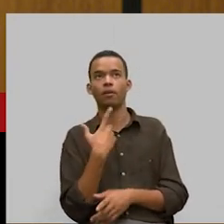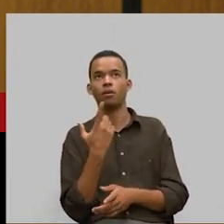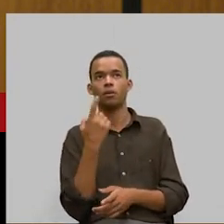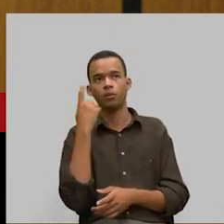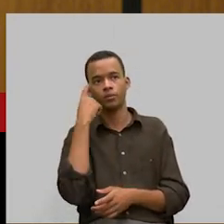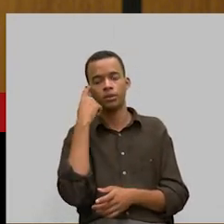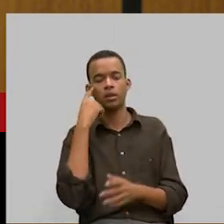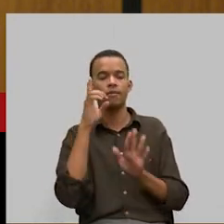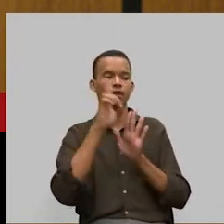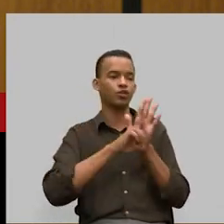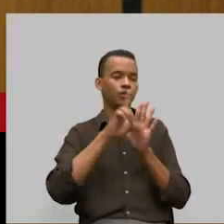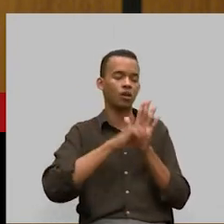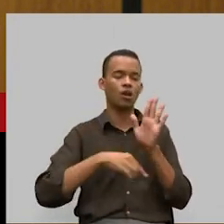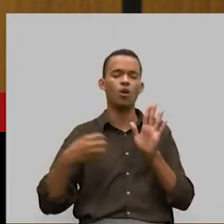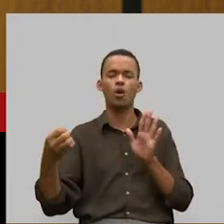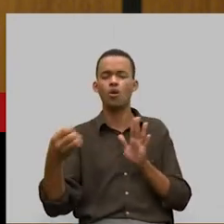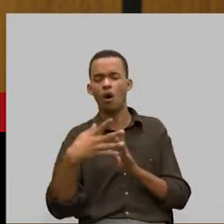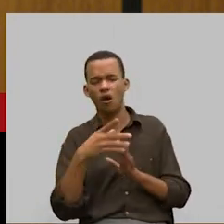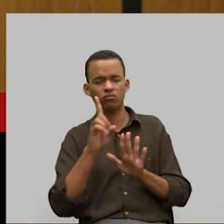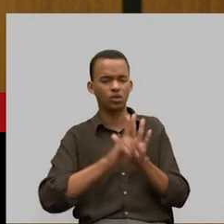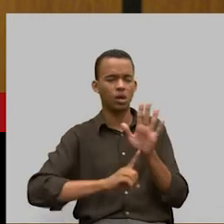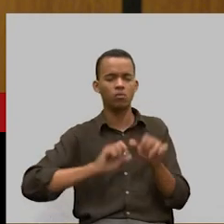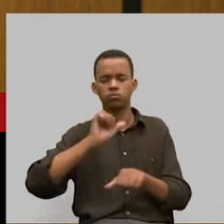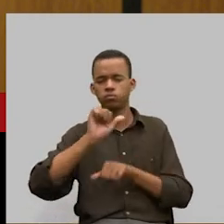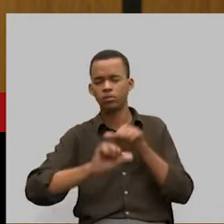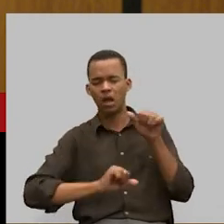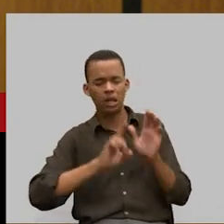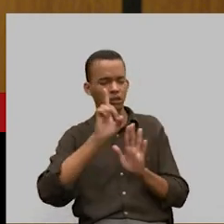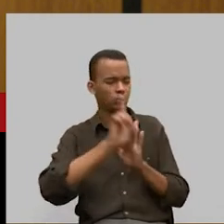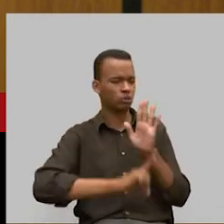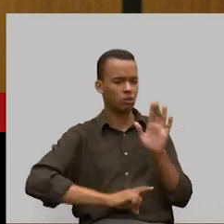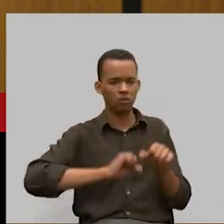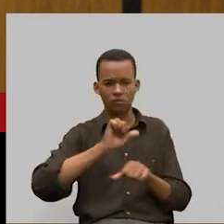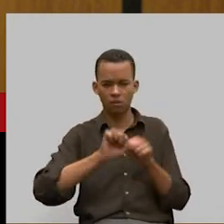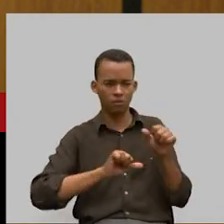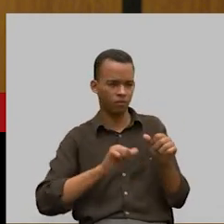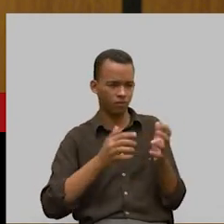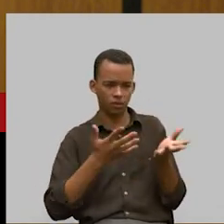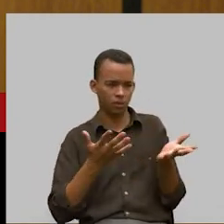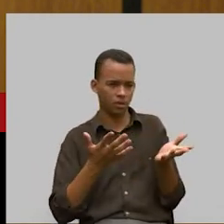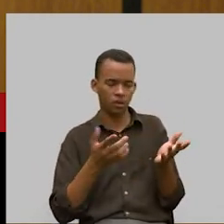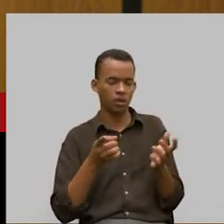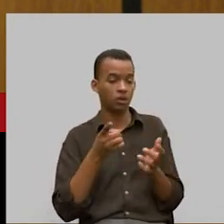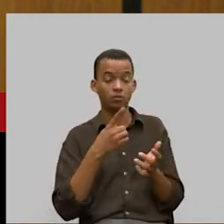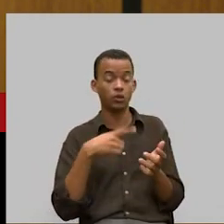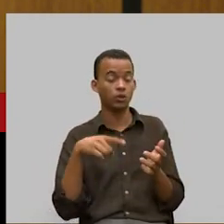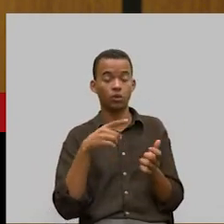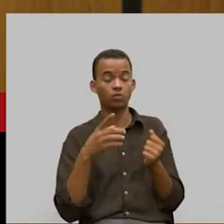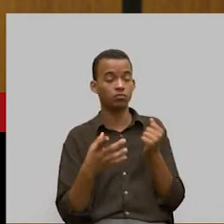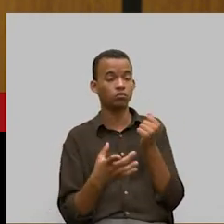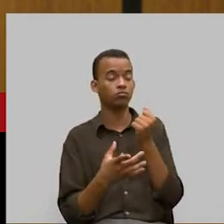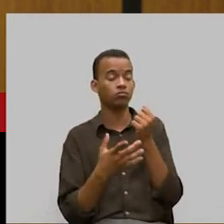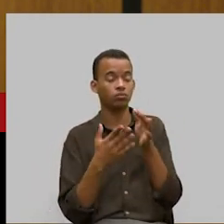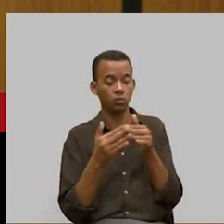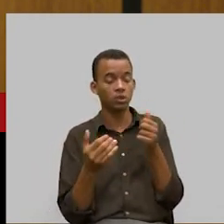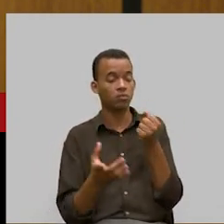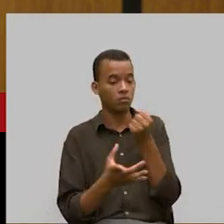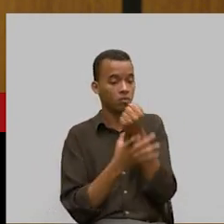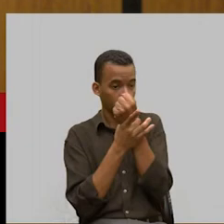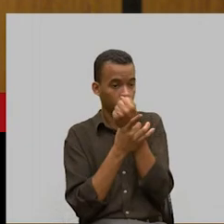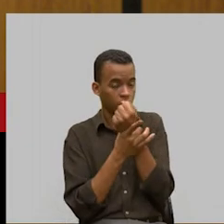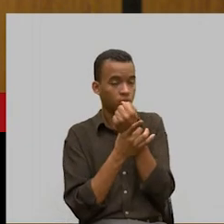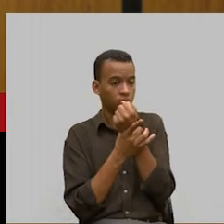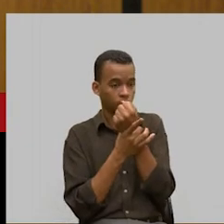novos direitos nós não estamos falando de garantir a merenda escolar pros próximos anos até porque nós já